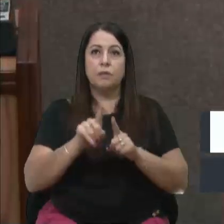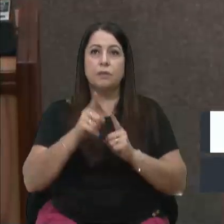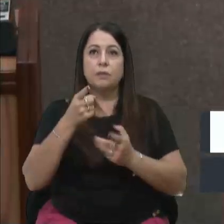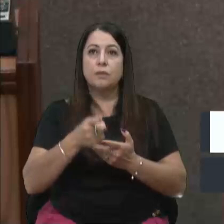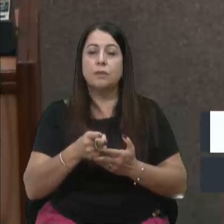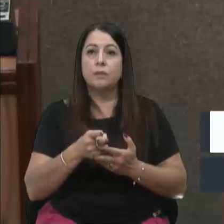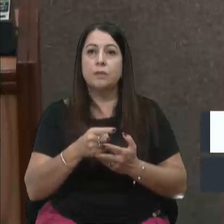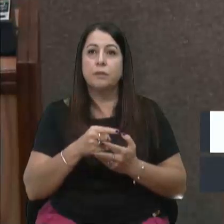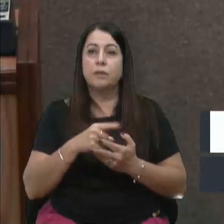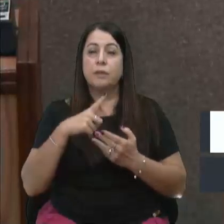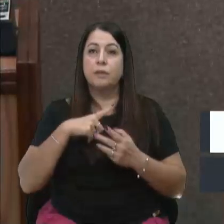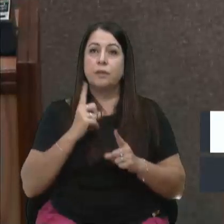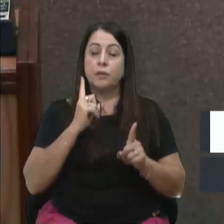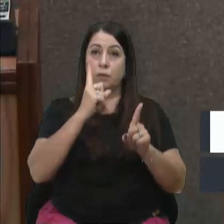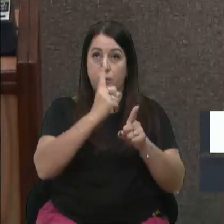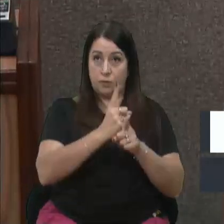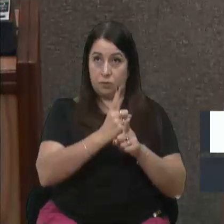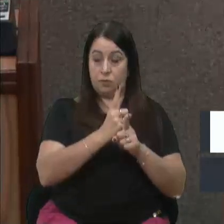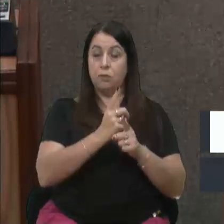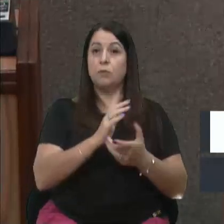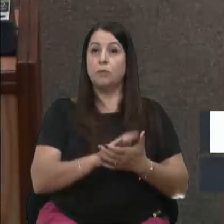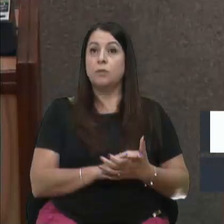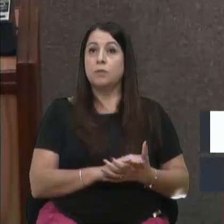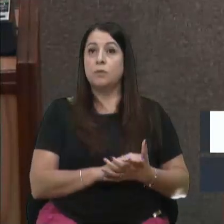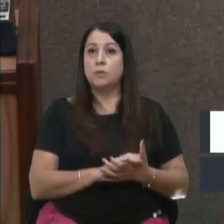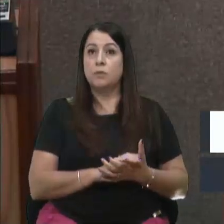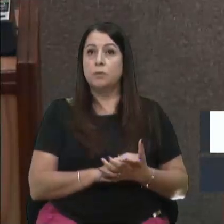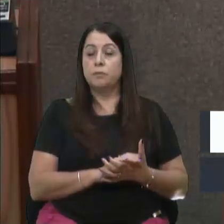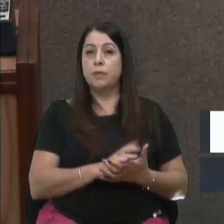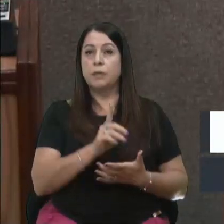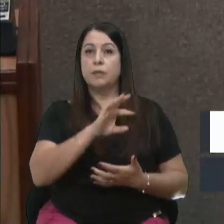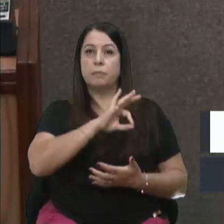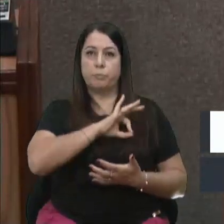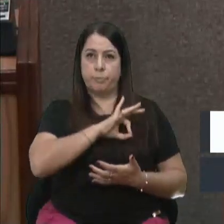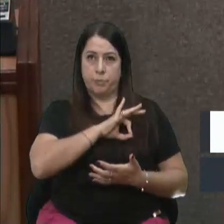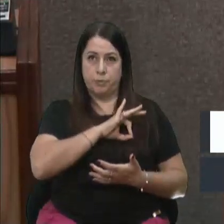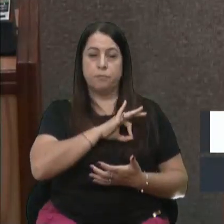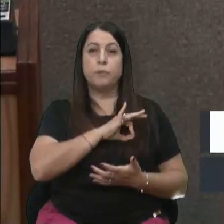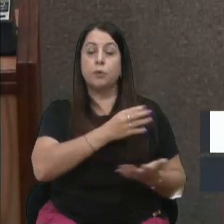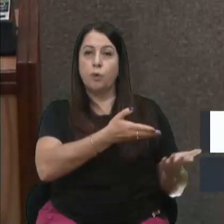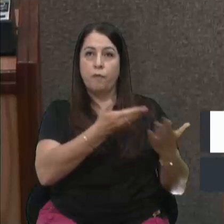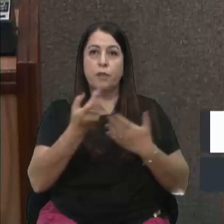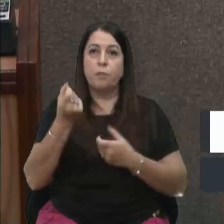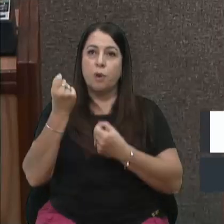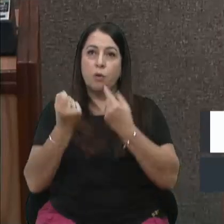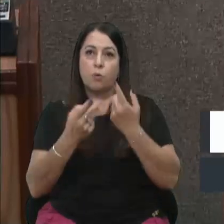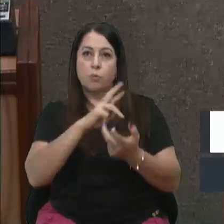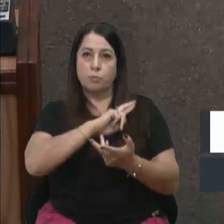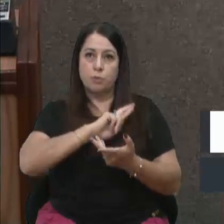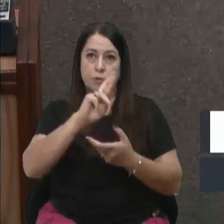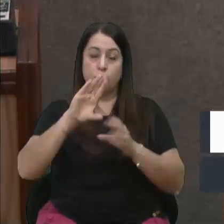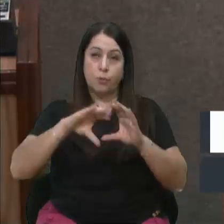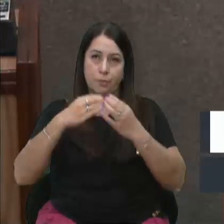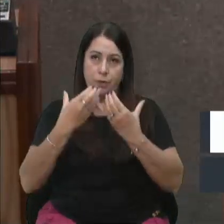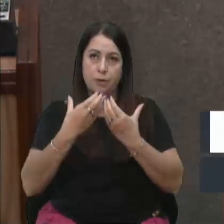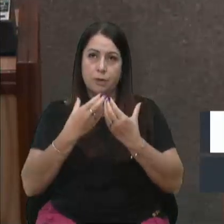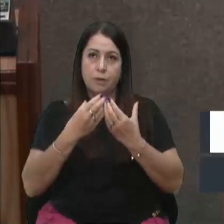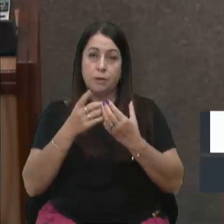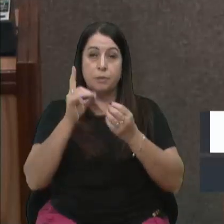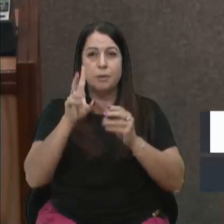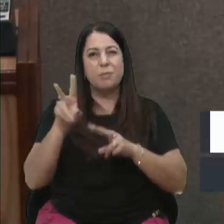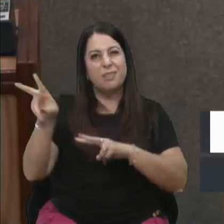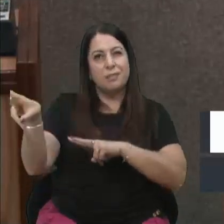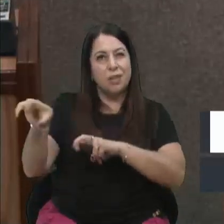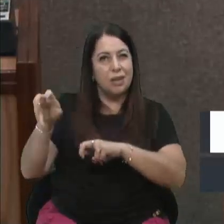gente teve um encontro, então, no 12º BPM, convidamos alguns representantes da comunidade, especialmente do